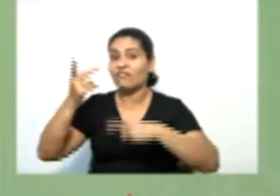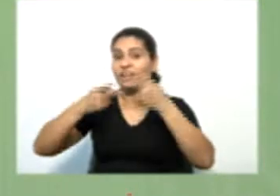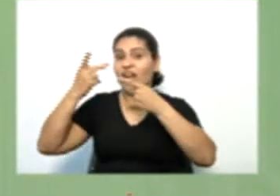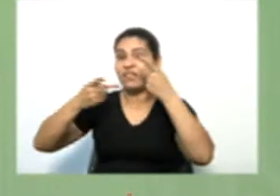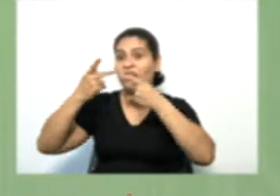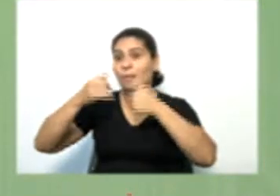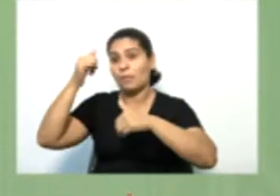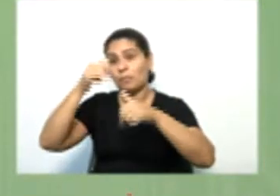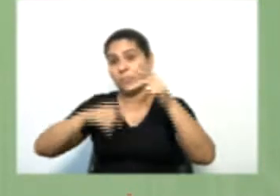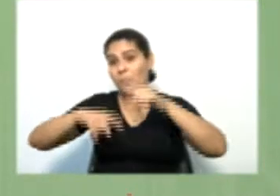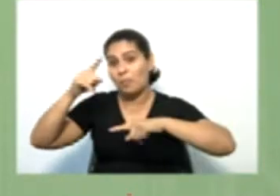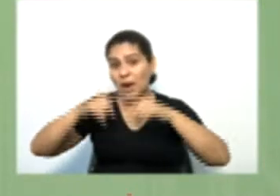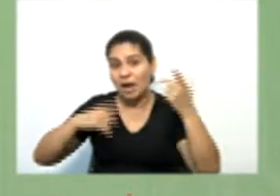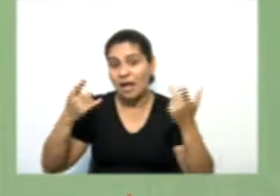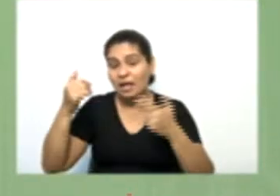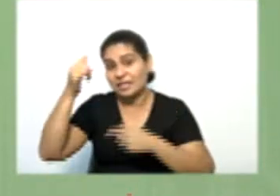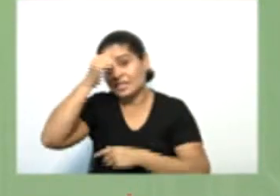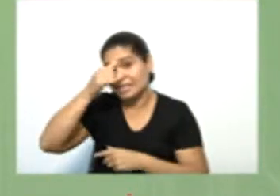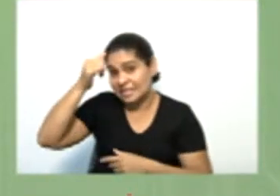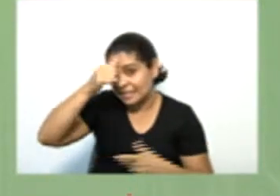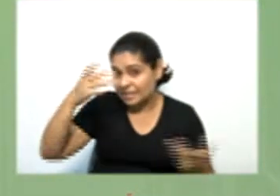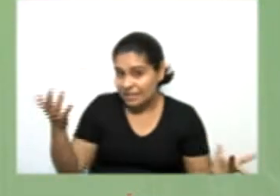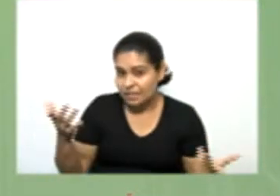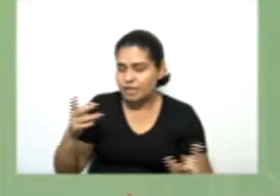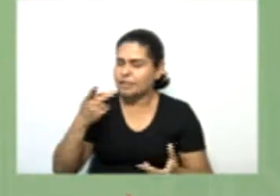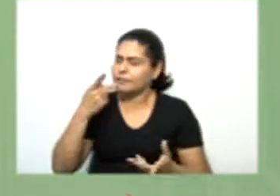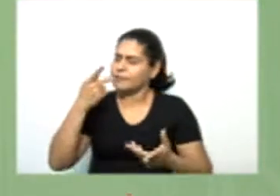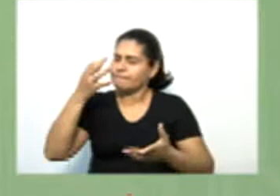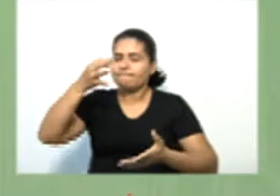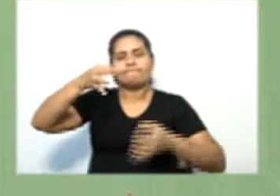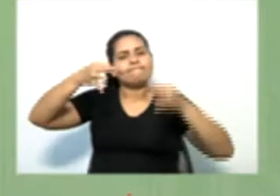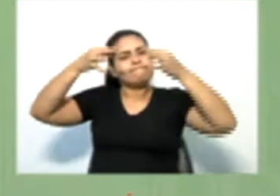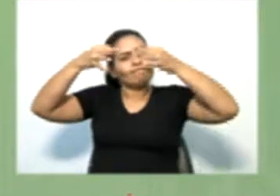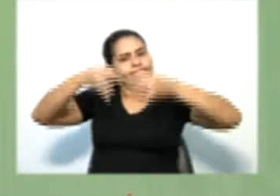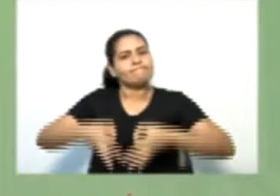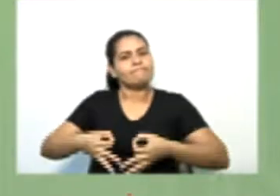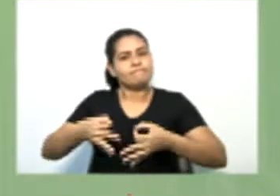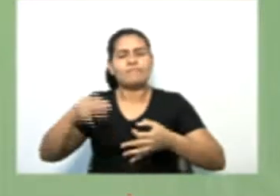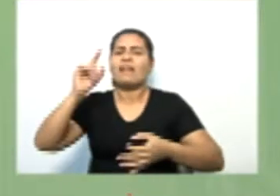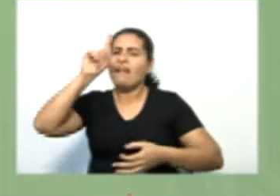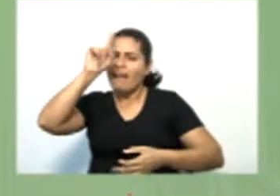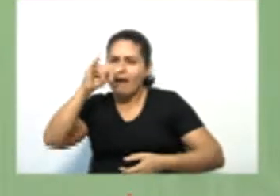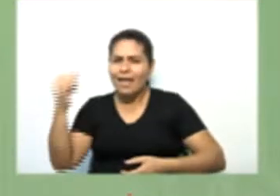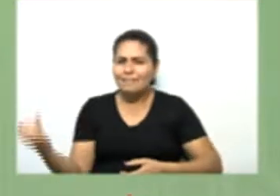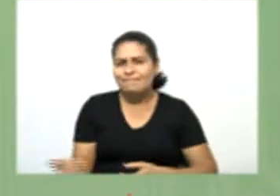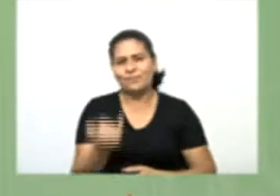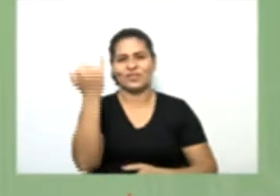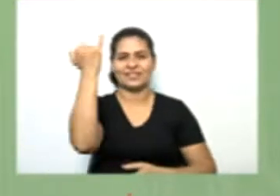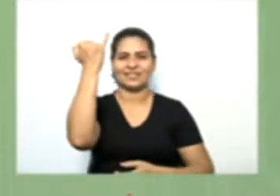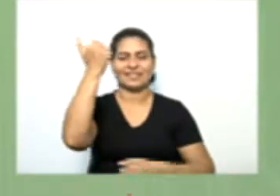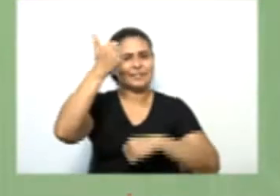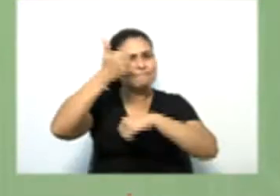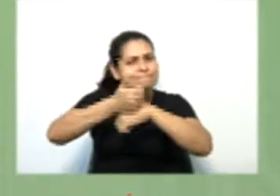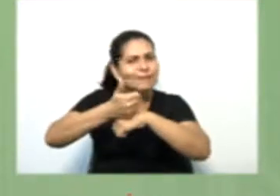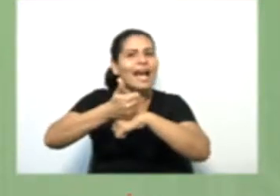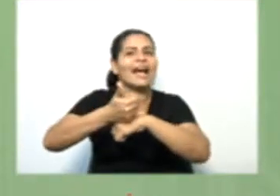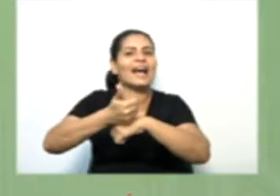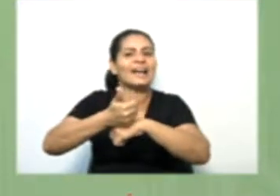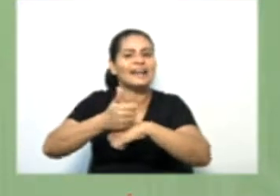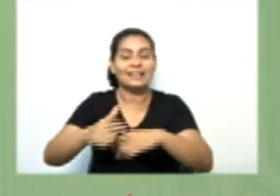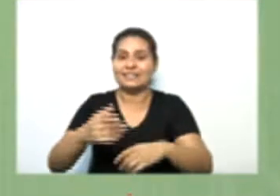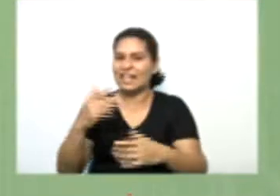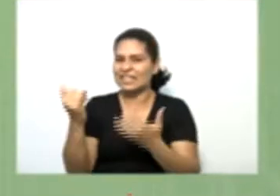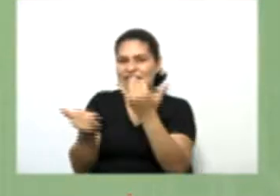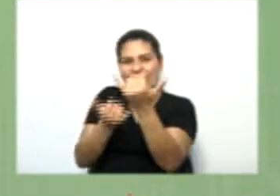demais, falar besteira, não é? Falar com firmeza também é ponto positivo. Nada de ficar